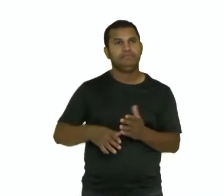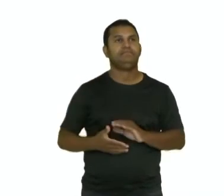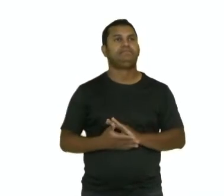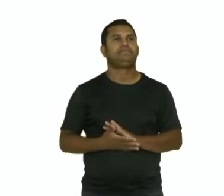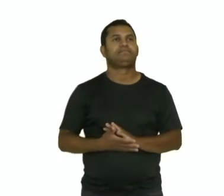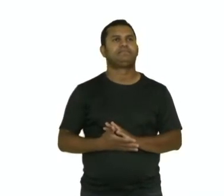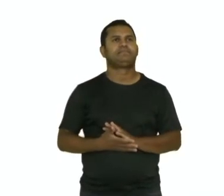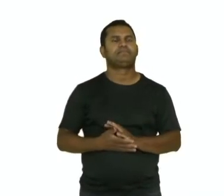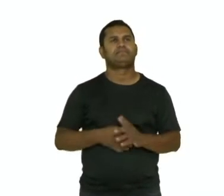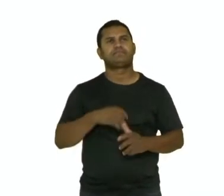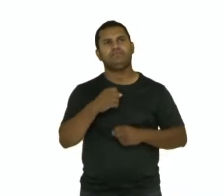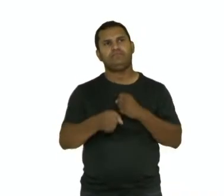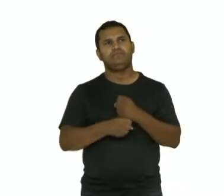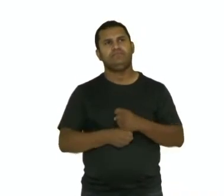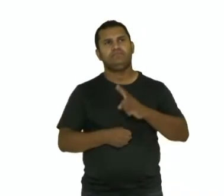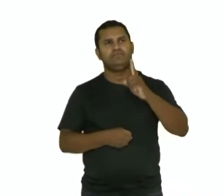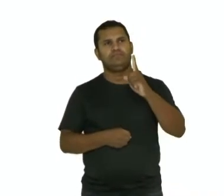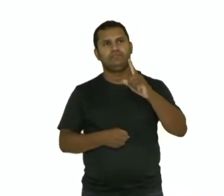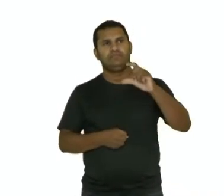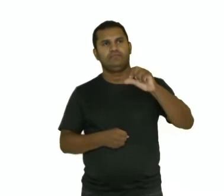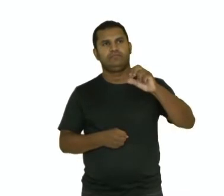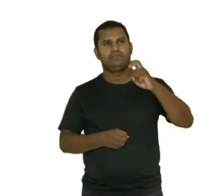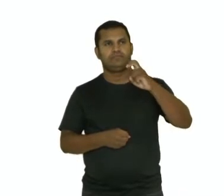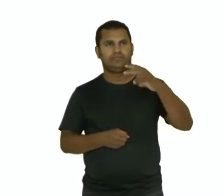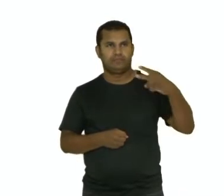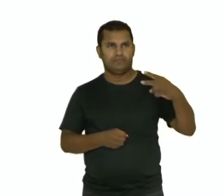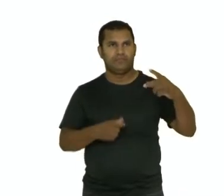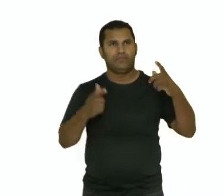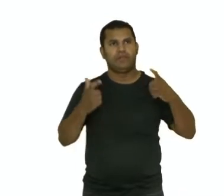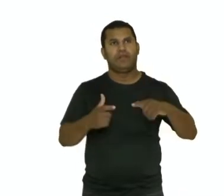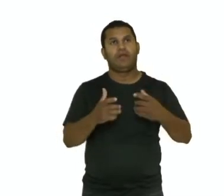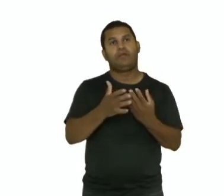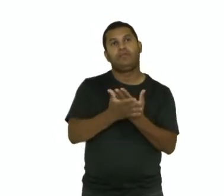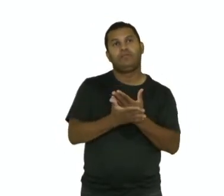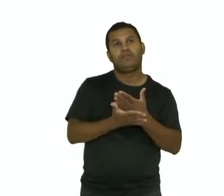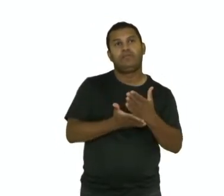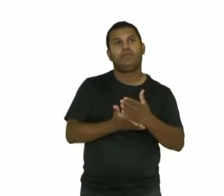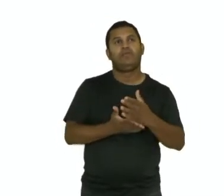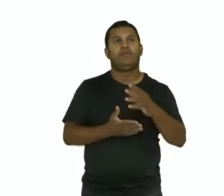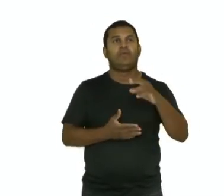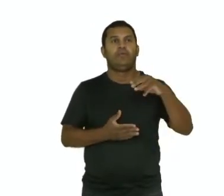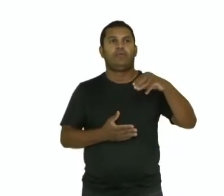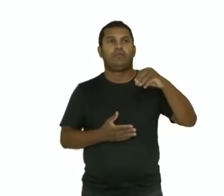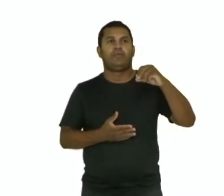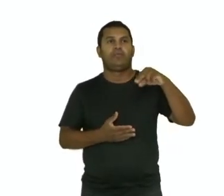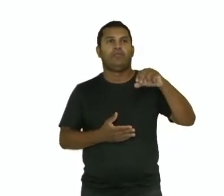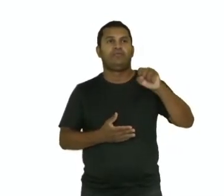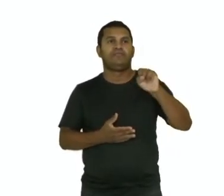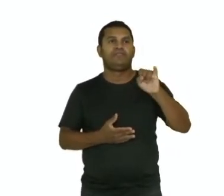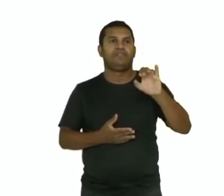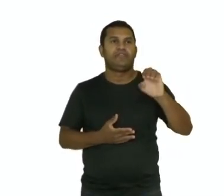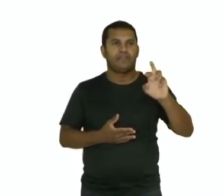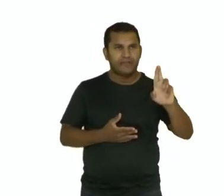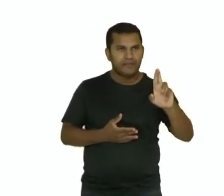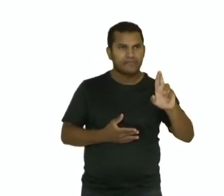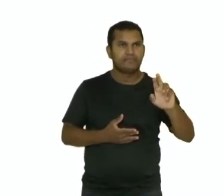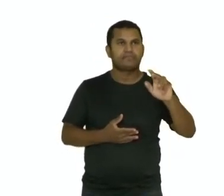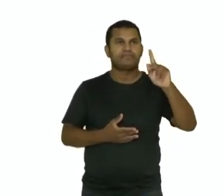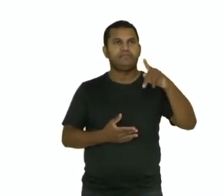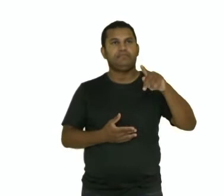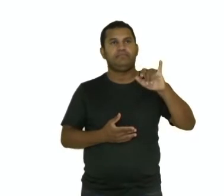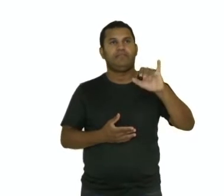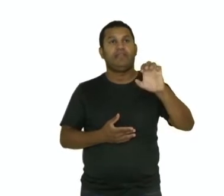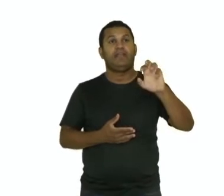Em 1952, Monsieur Pierre leva o ritmo de Cuba para a Europa, desenvolvendo-se assim